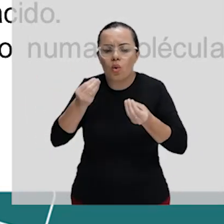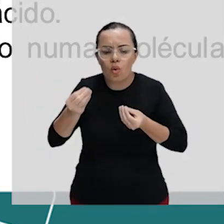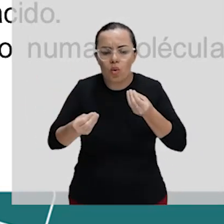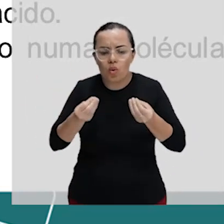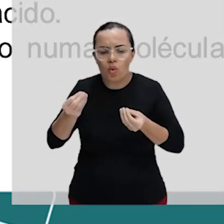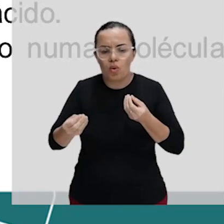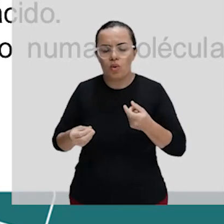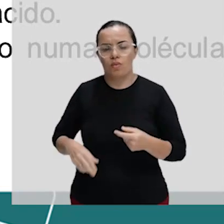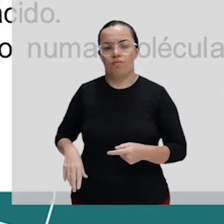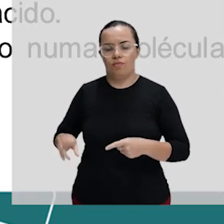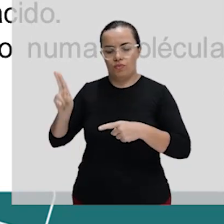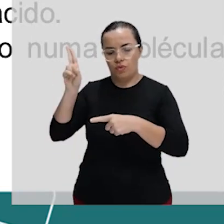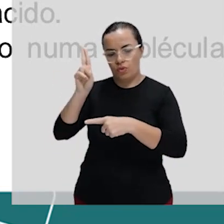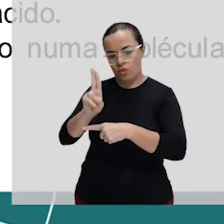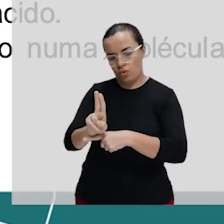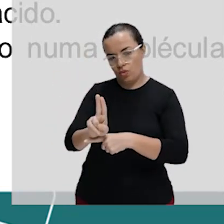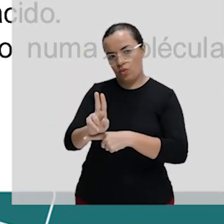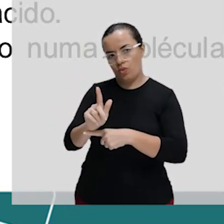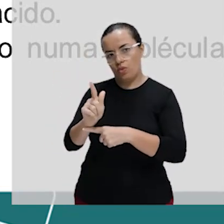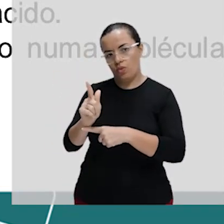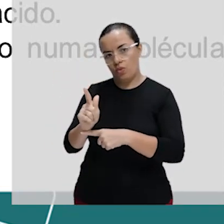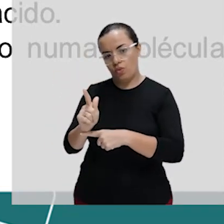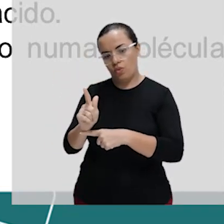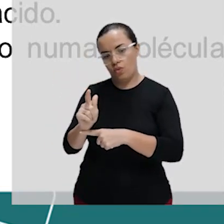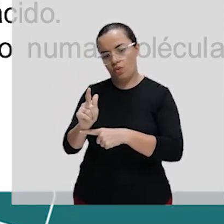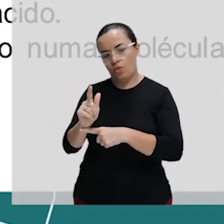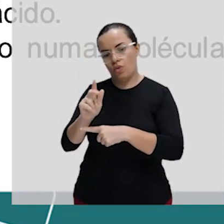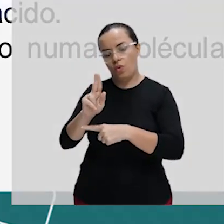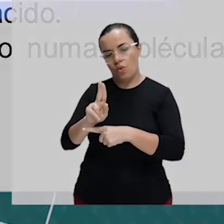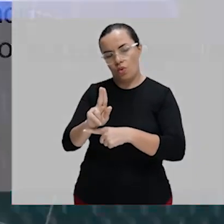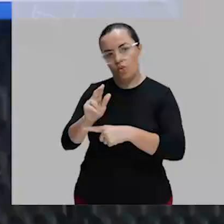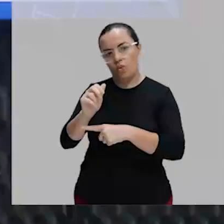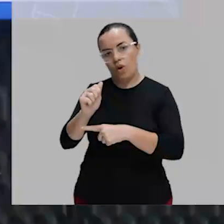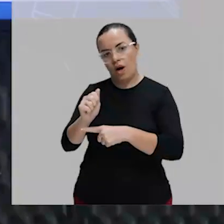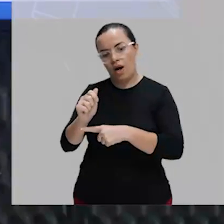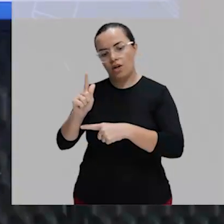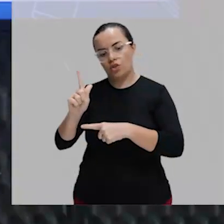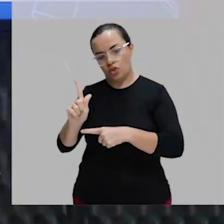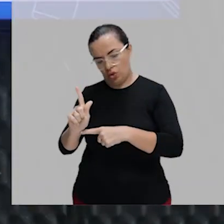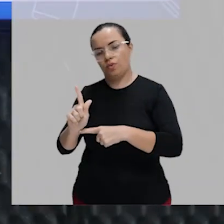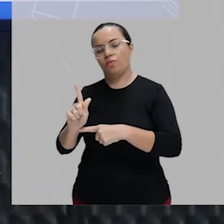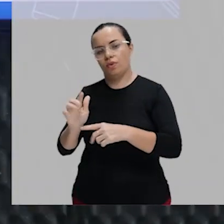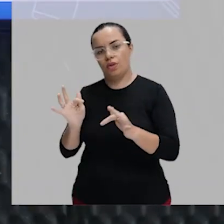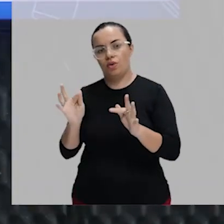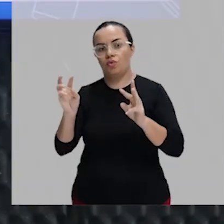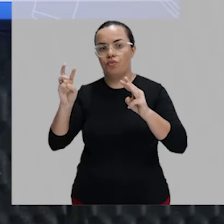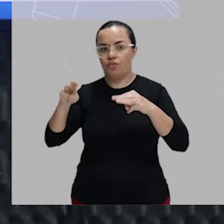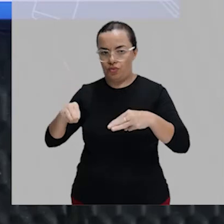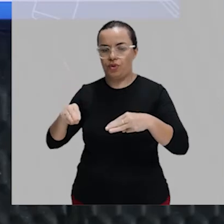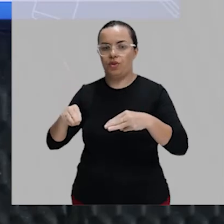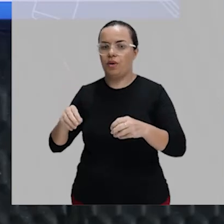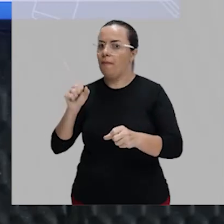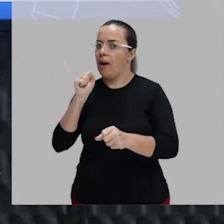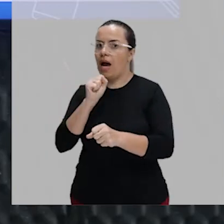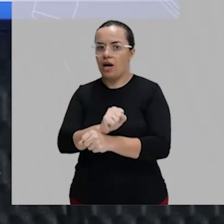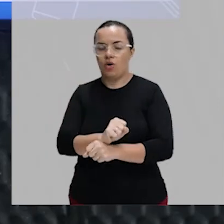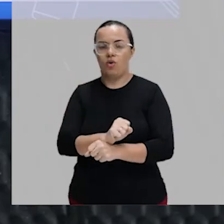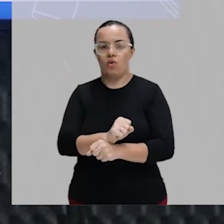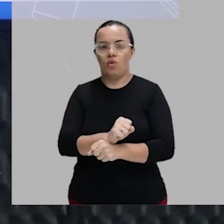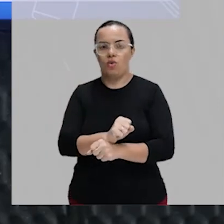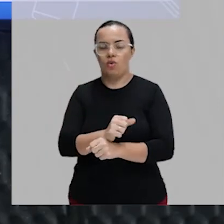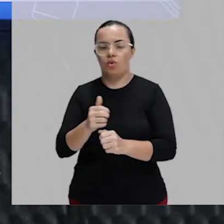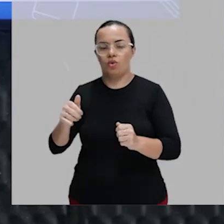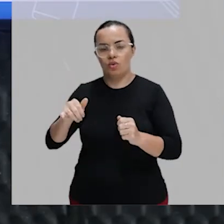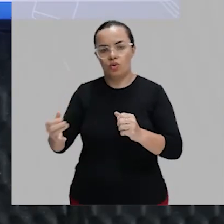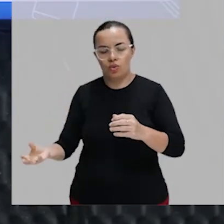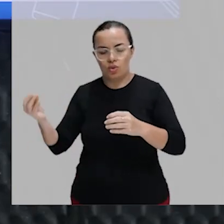término do processo de síntese proteica. Então, ó, antes eu tinha tirosina e alanina.